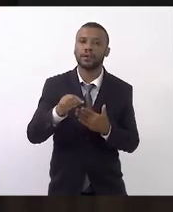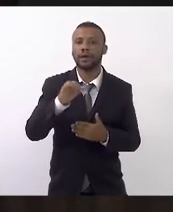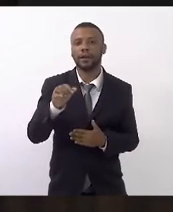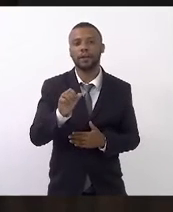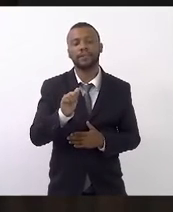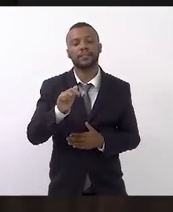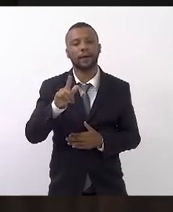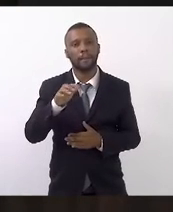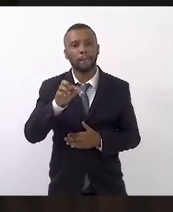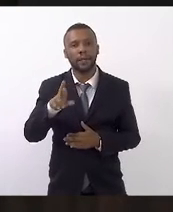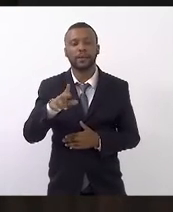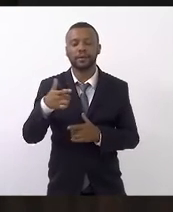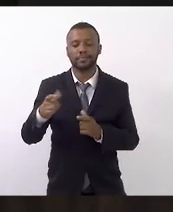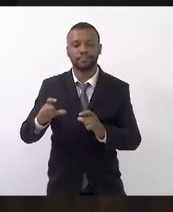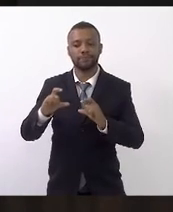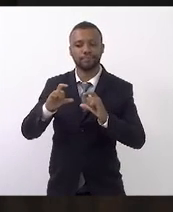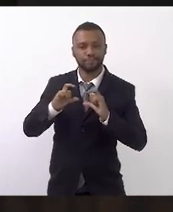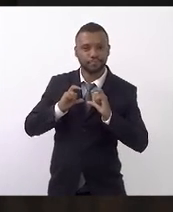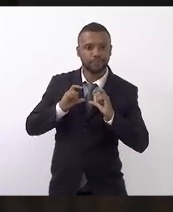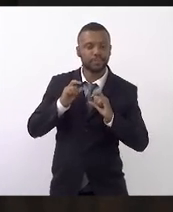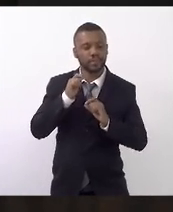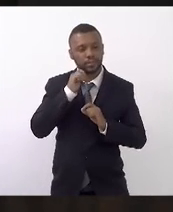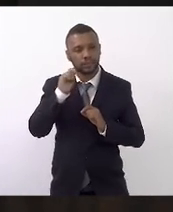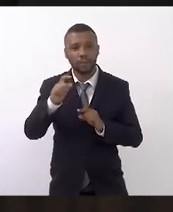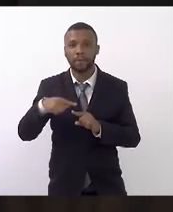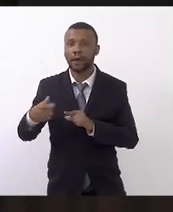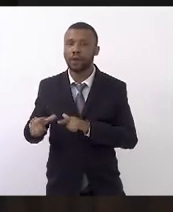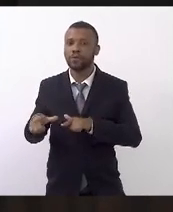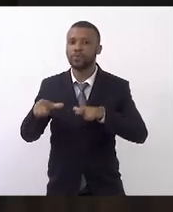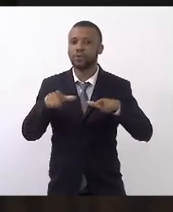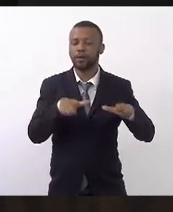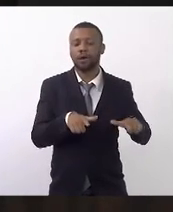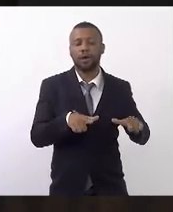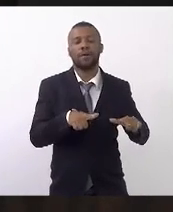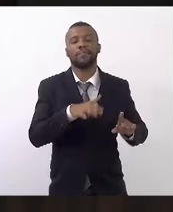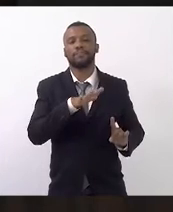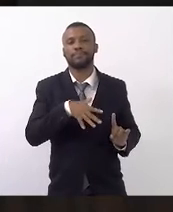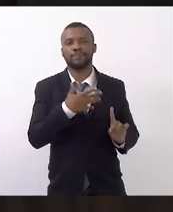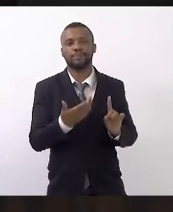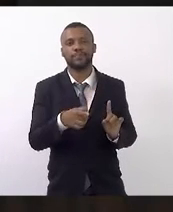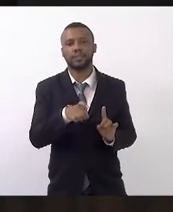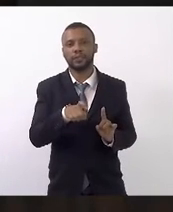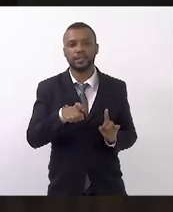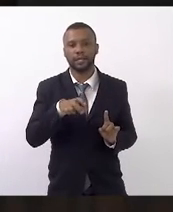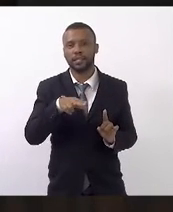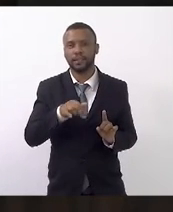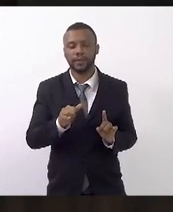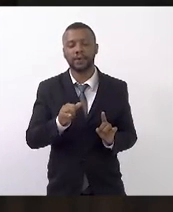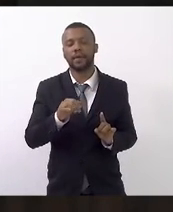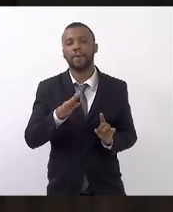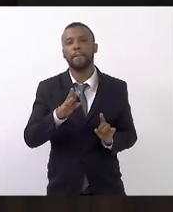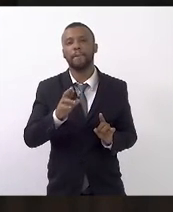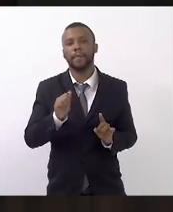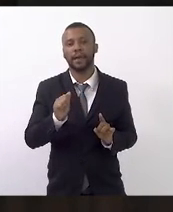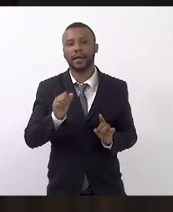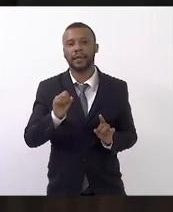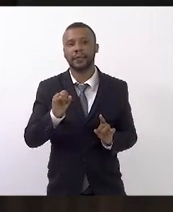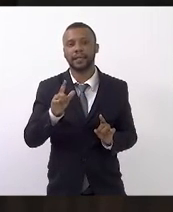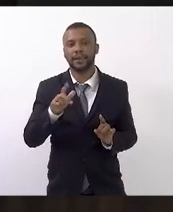que concede medalha Tiradentes e respectivo diploma ao senhor Chene Brasiliano Garcia de